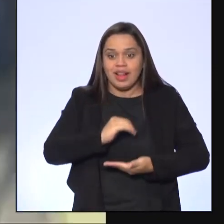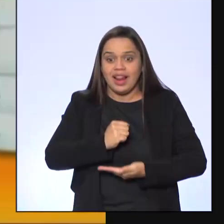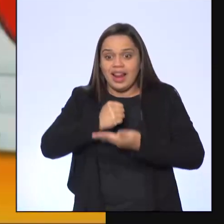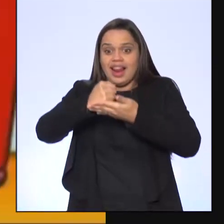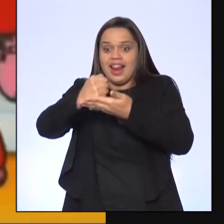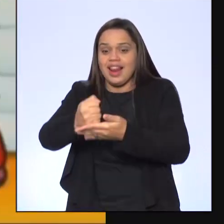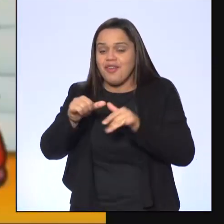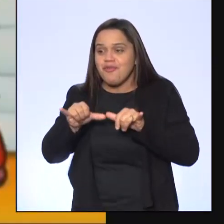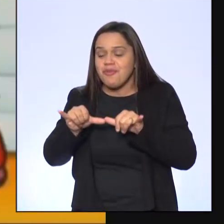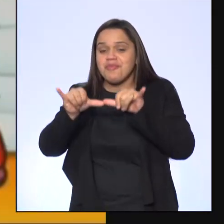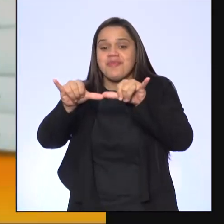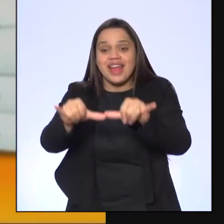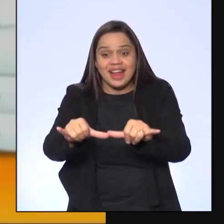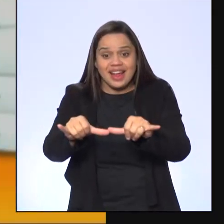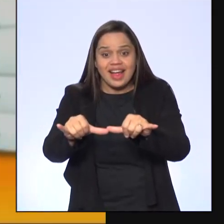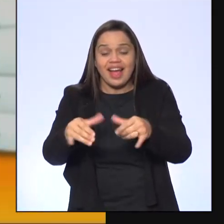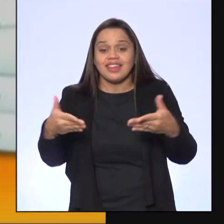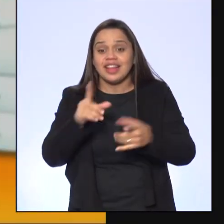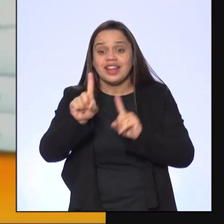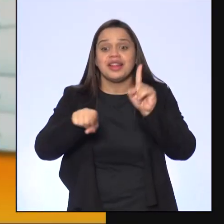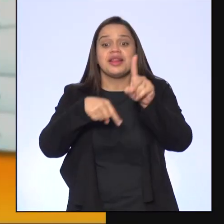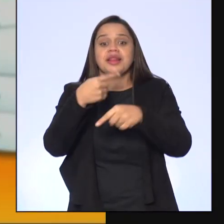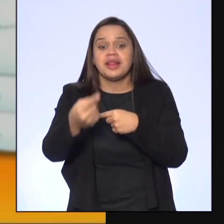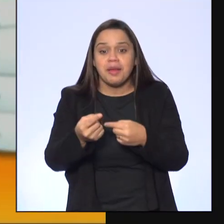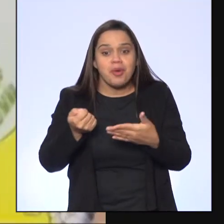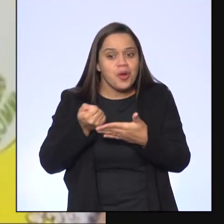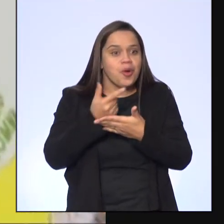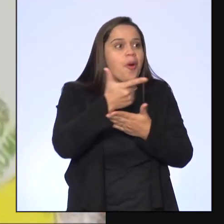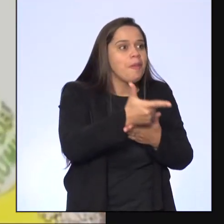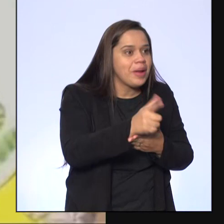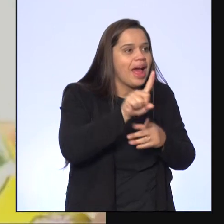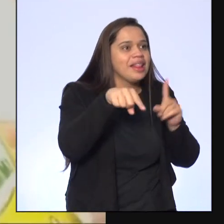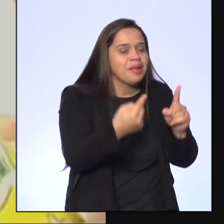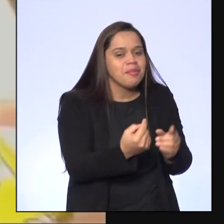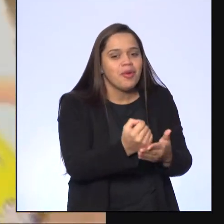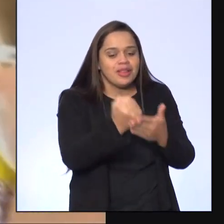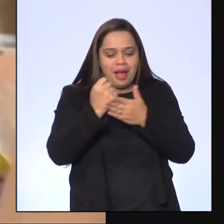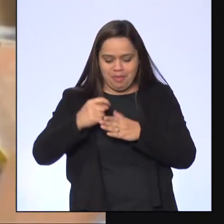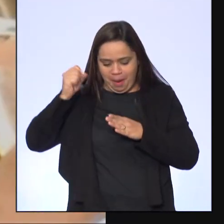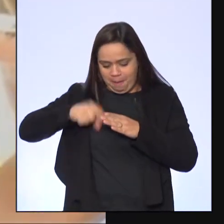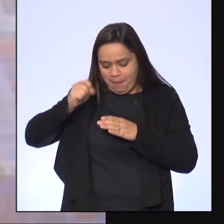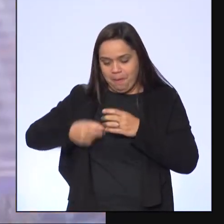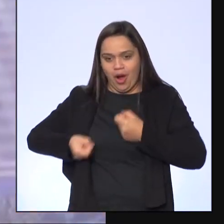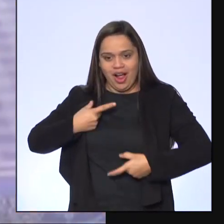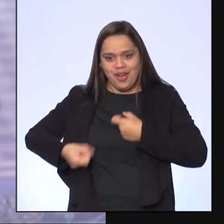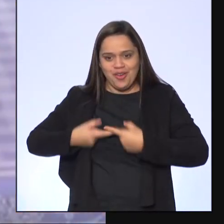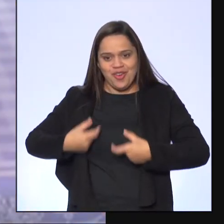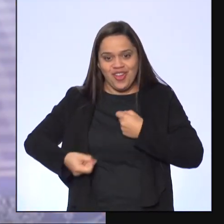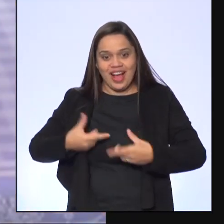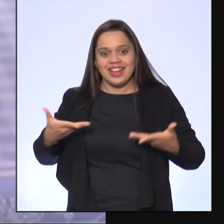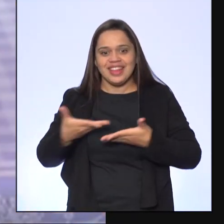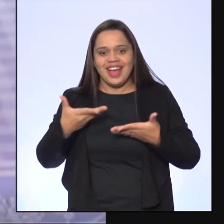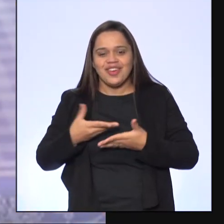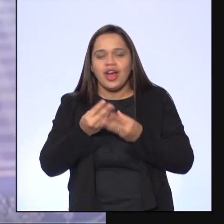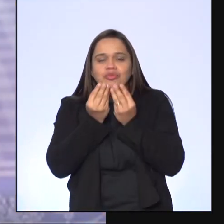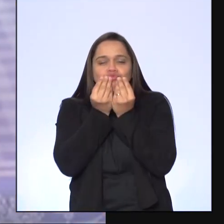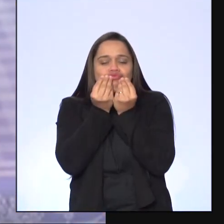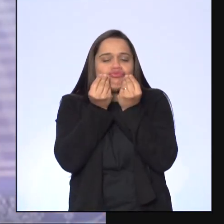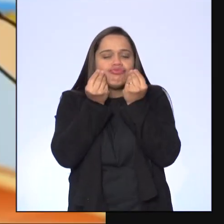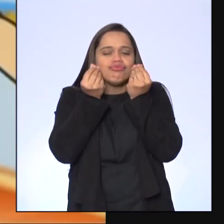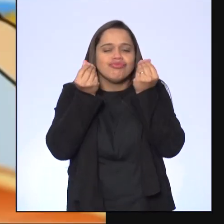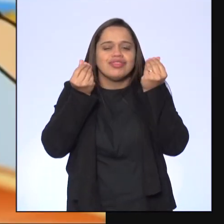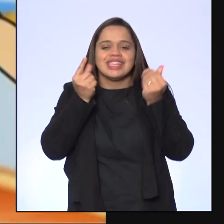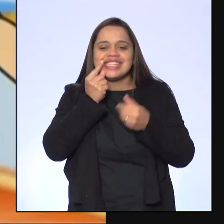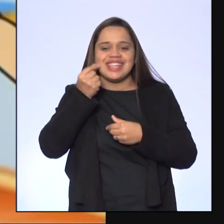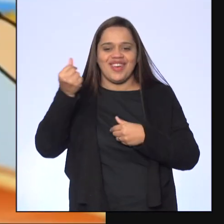para o supermercado e depois foi comprado e na minha pipoca foi colocado e ela ficou com gostinho